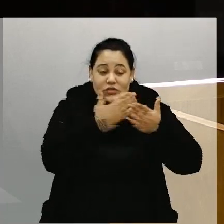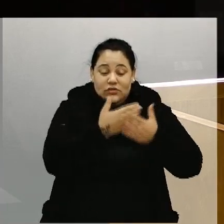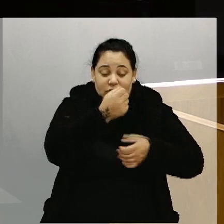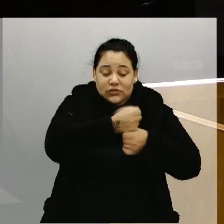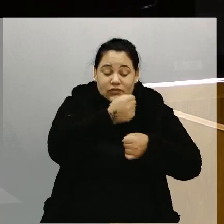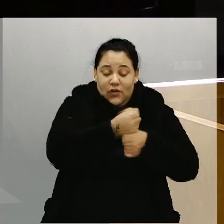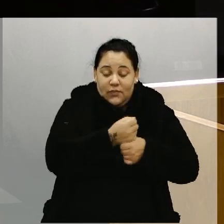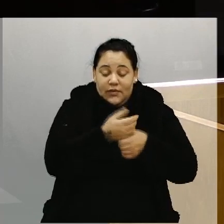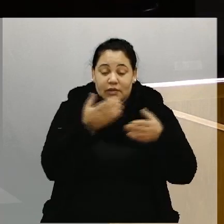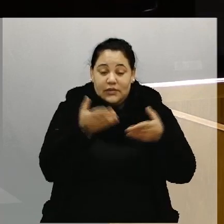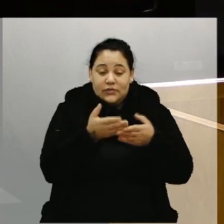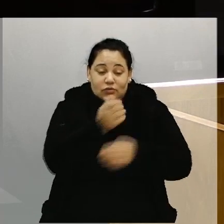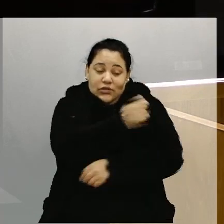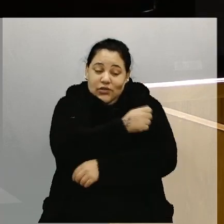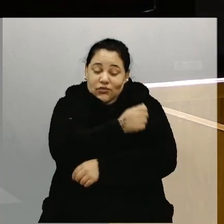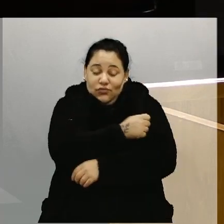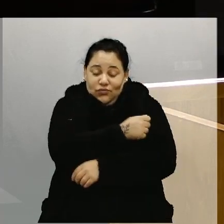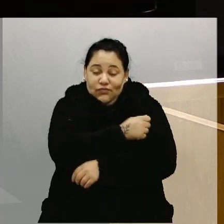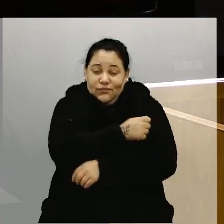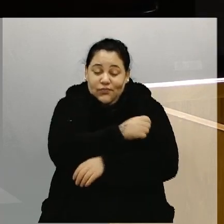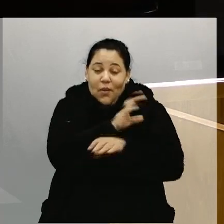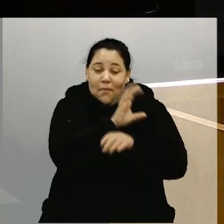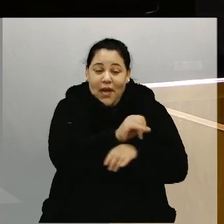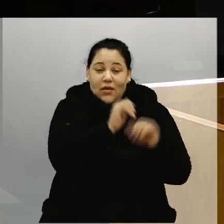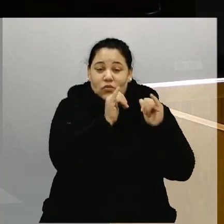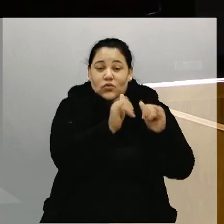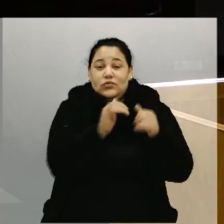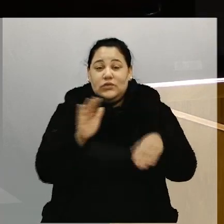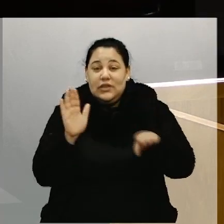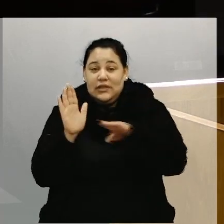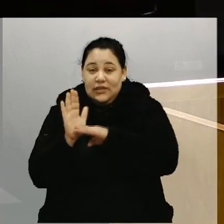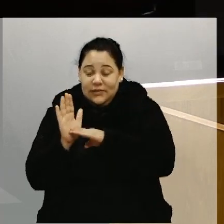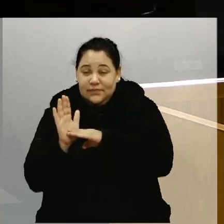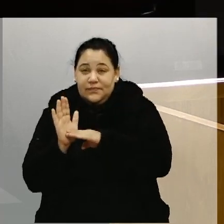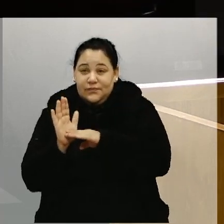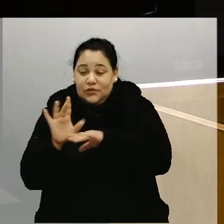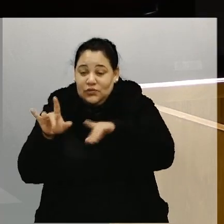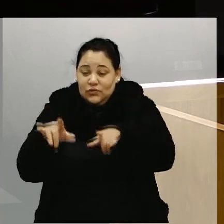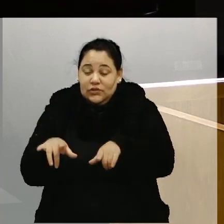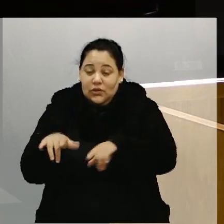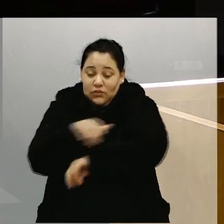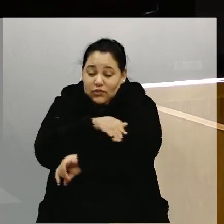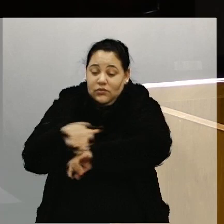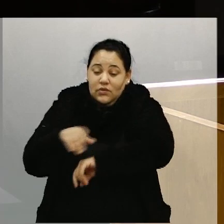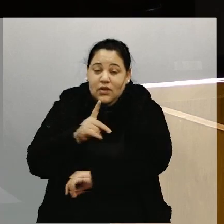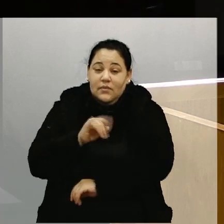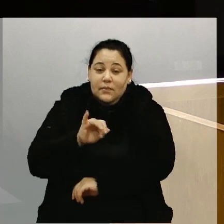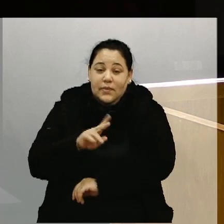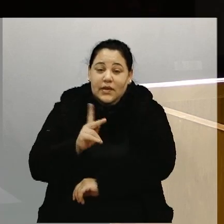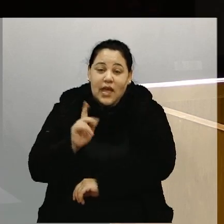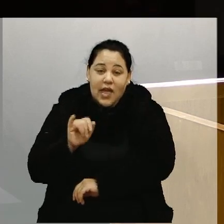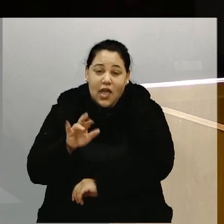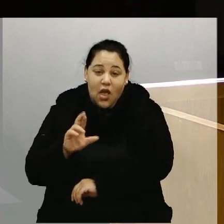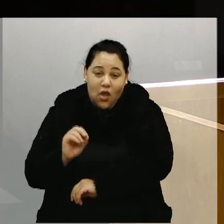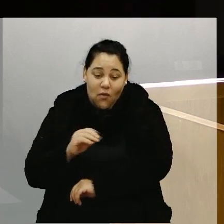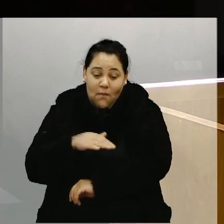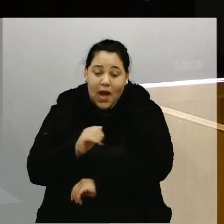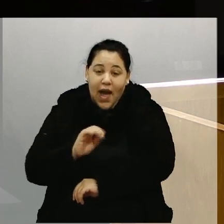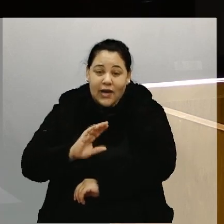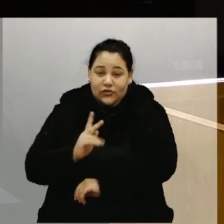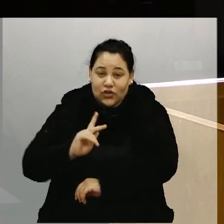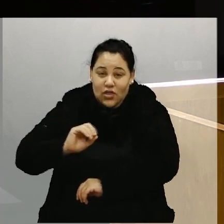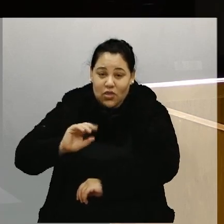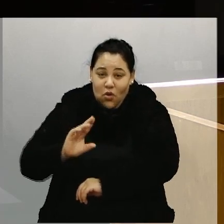até o antigo mutirão, no início da Pinheiro Machado. Ocorre que lá os estudantes pegam